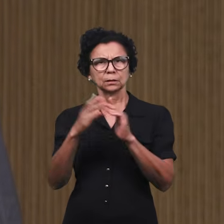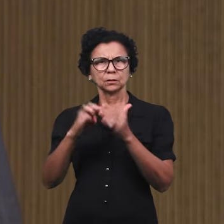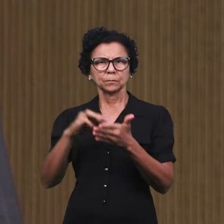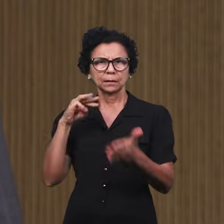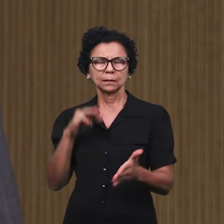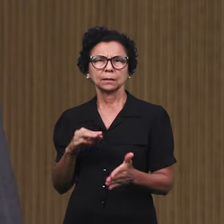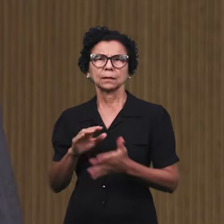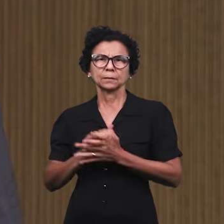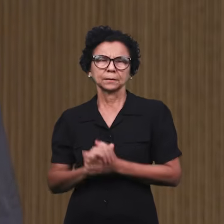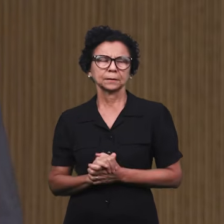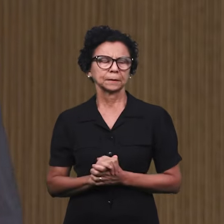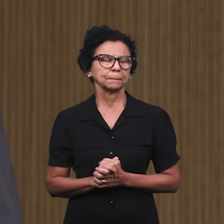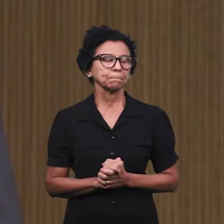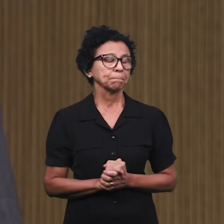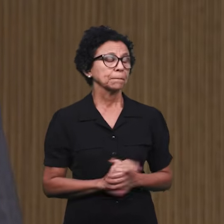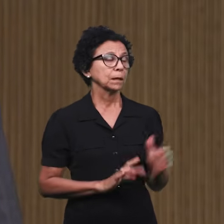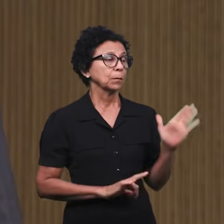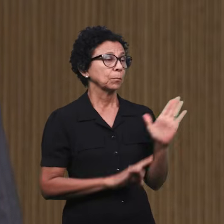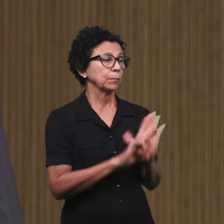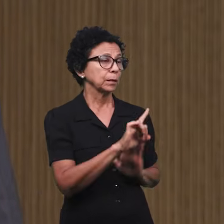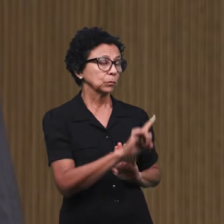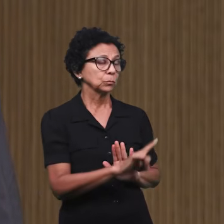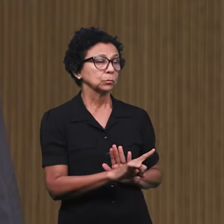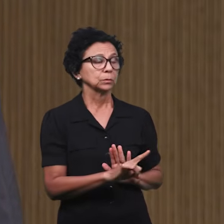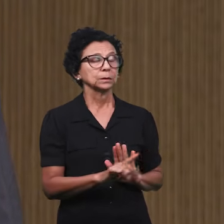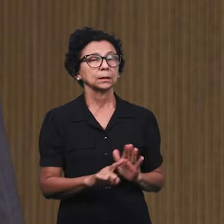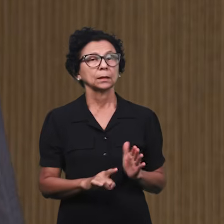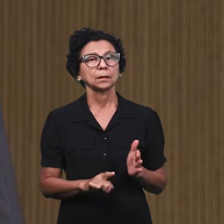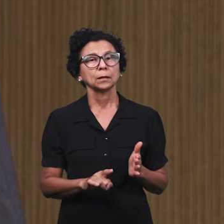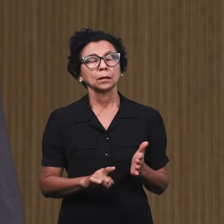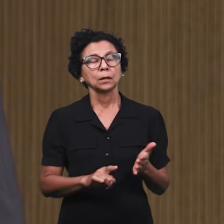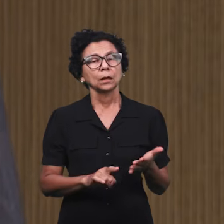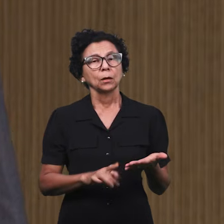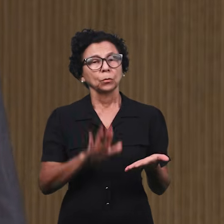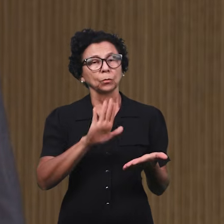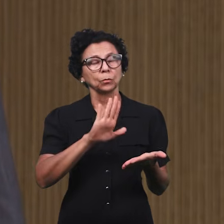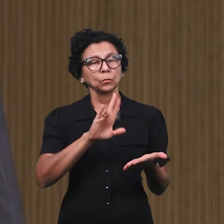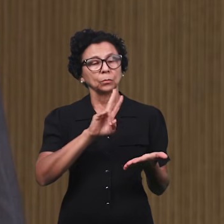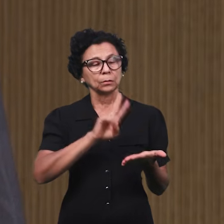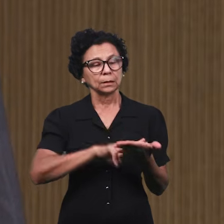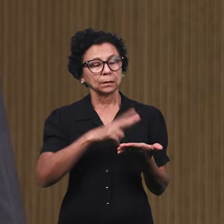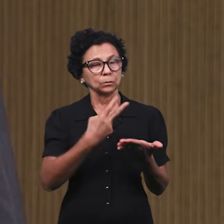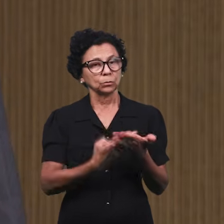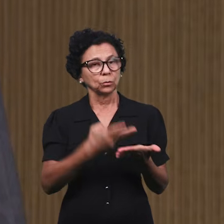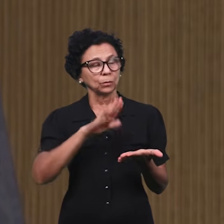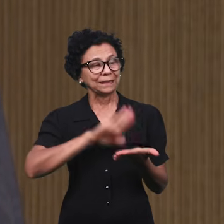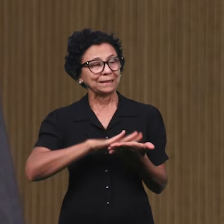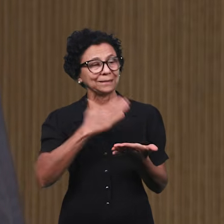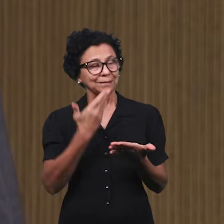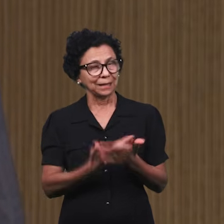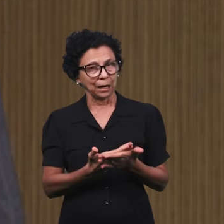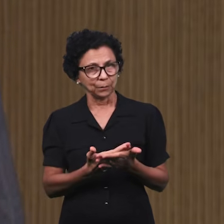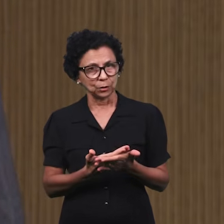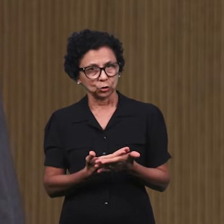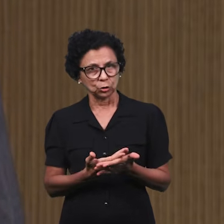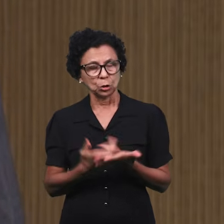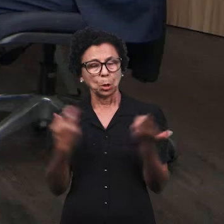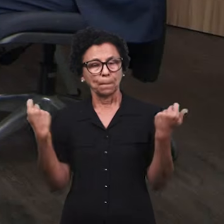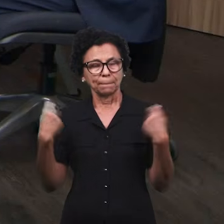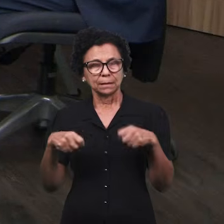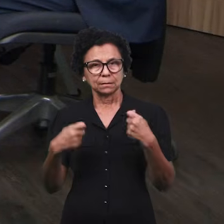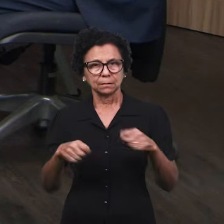pergunta, Priscila, é: o tradutor, intérprete, ele precisa de uma formação específica ou basta saber